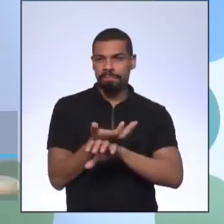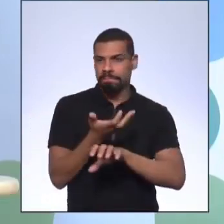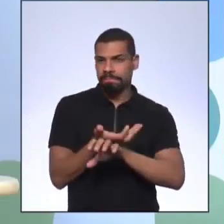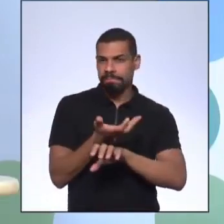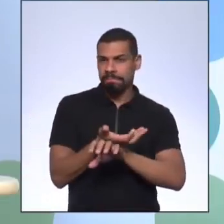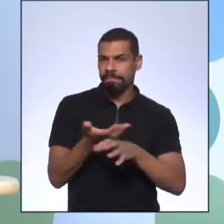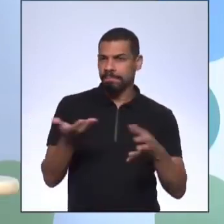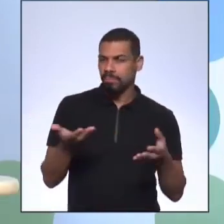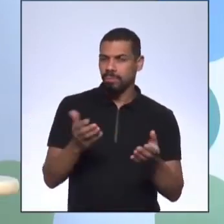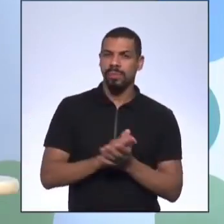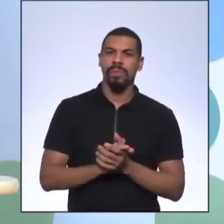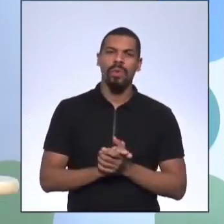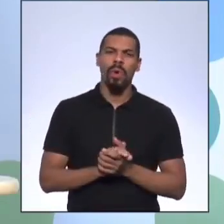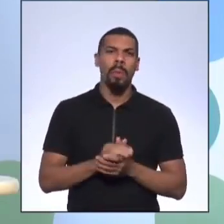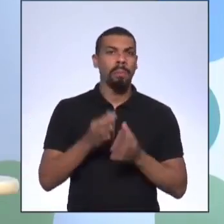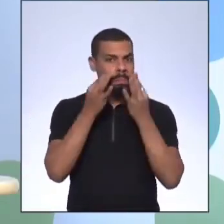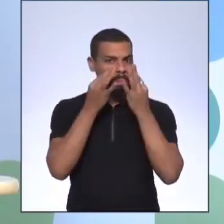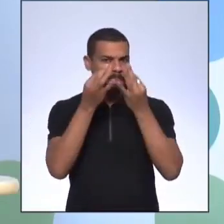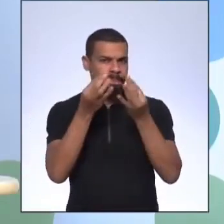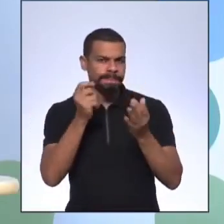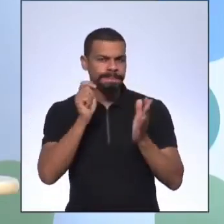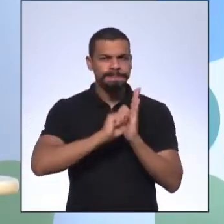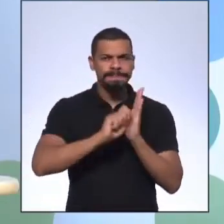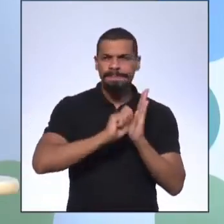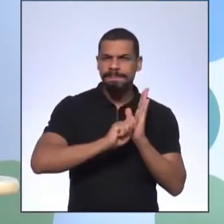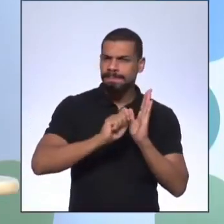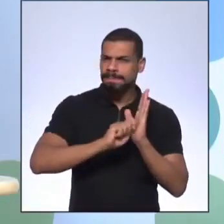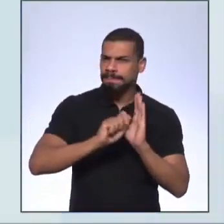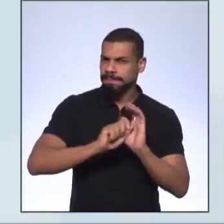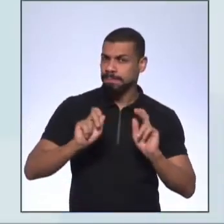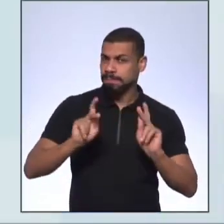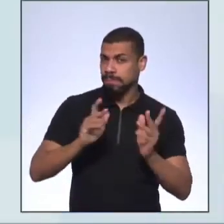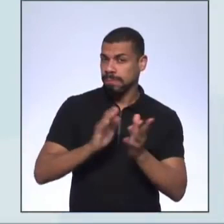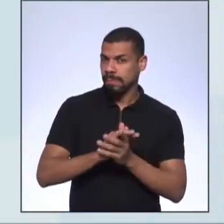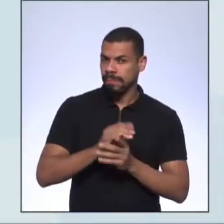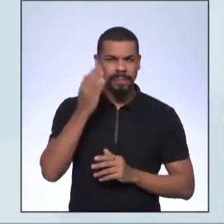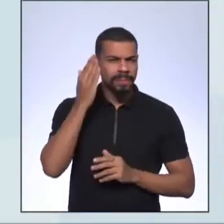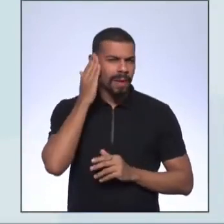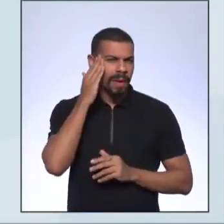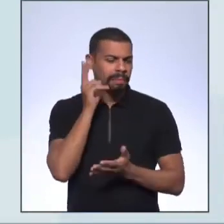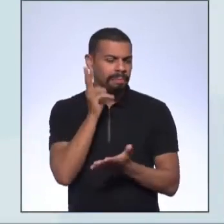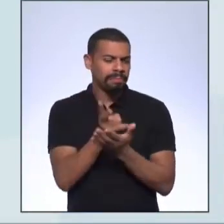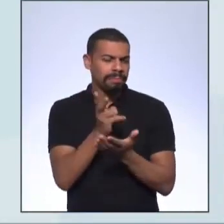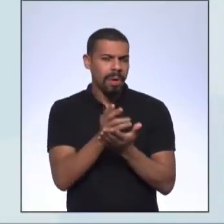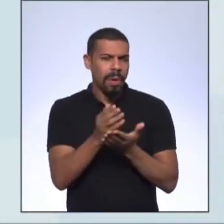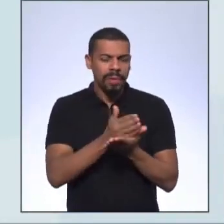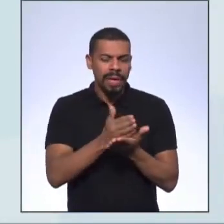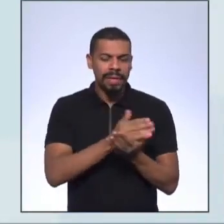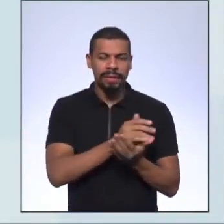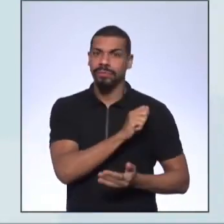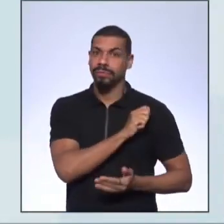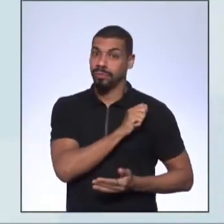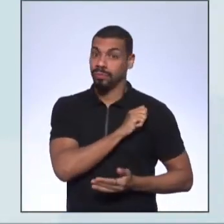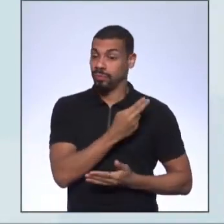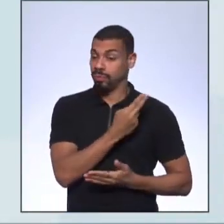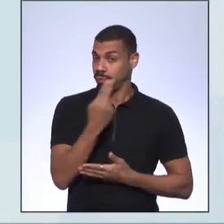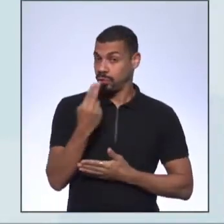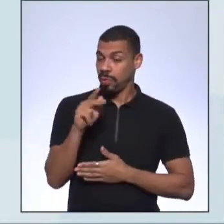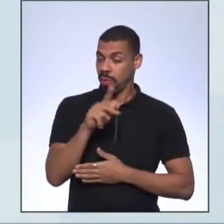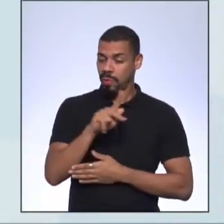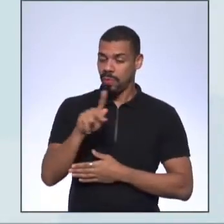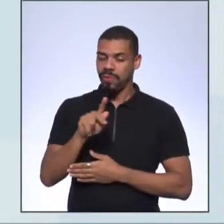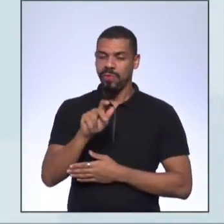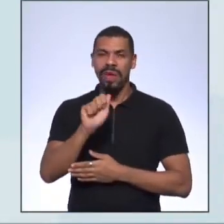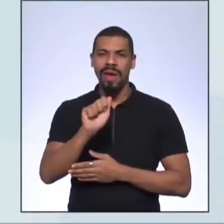curricular. Preste atenção na aula, trazendo registros relevantes. Tenha o caderno do aluno em mãos. Meu nome é Aline e eu